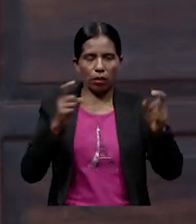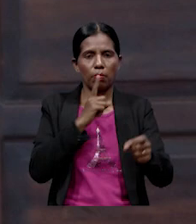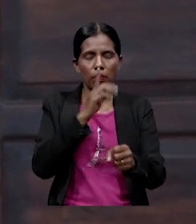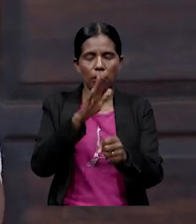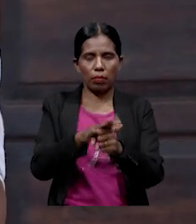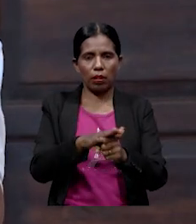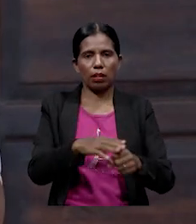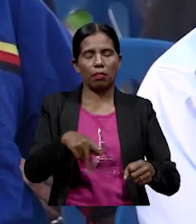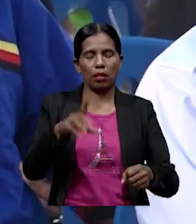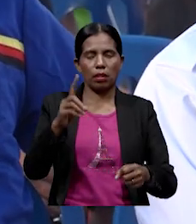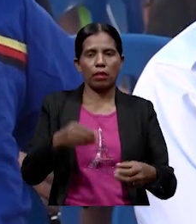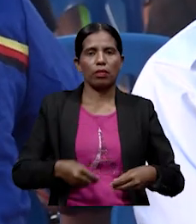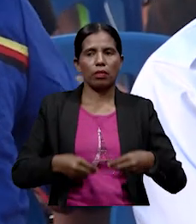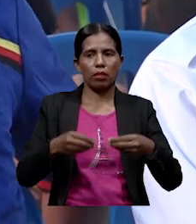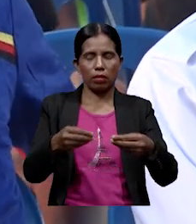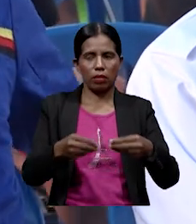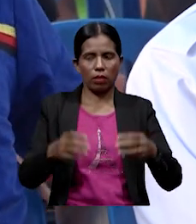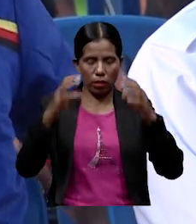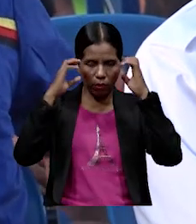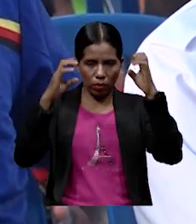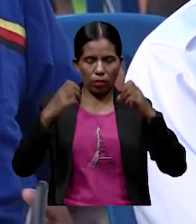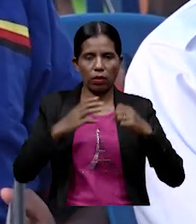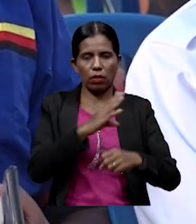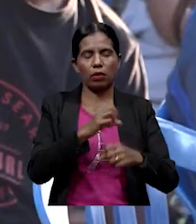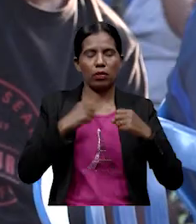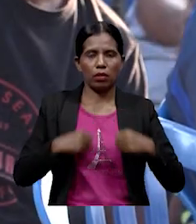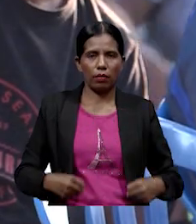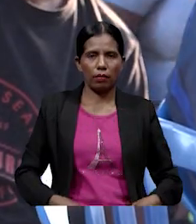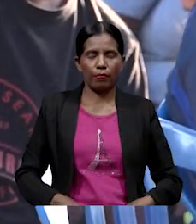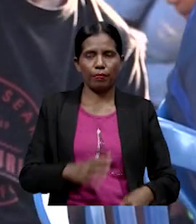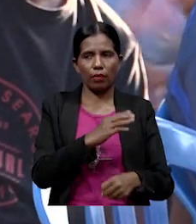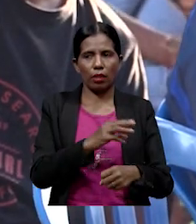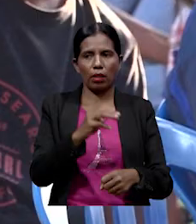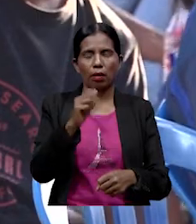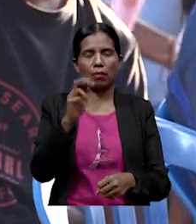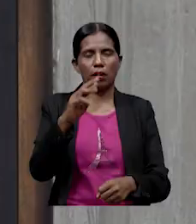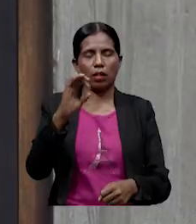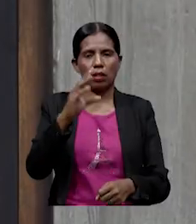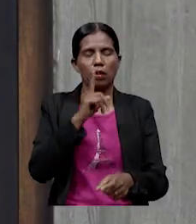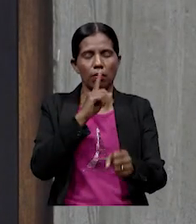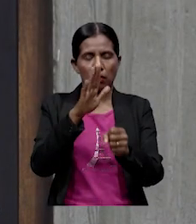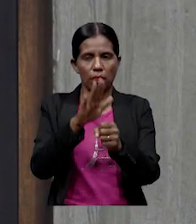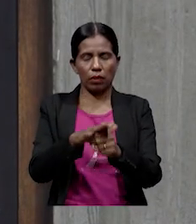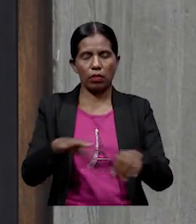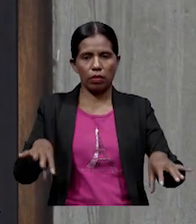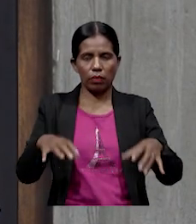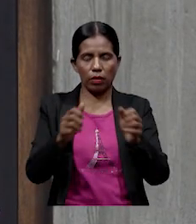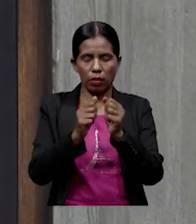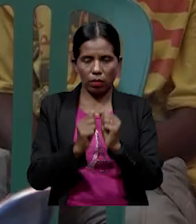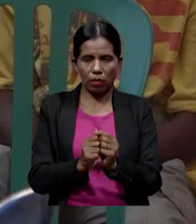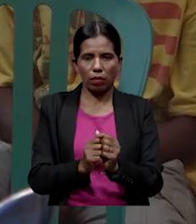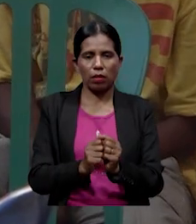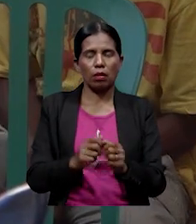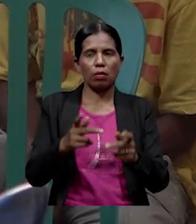PDU kun se fo prioridade ba sektor edukasaun no Saude. Ia bibang ne afiliasaun Marito Silva Sarmento promete se servisu amutu ko estrutura